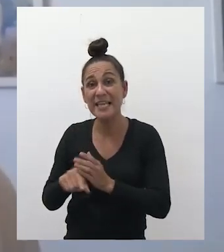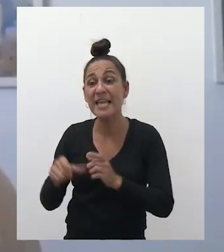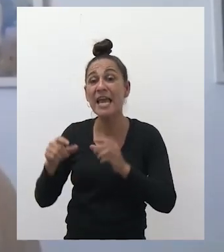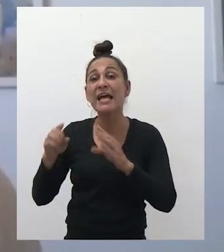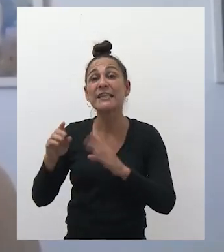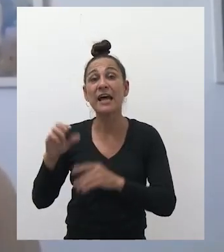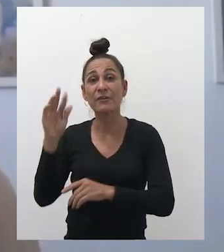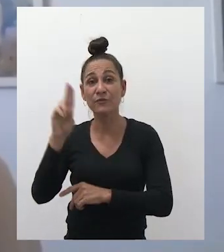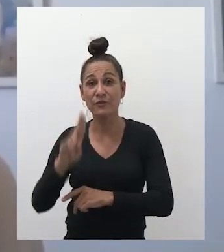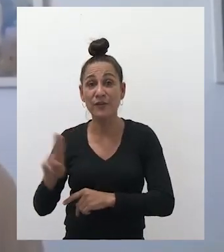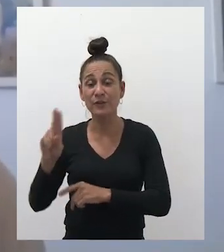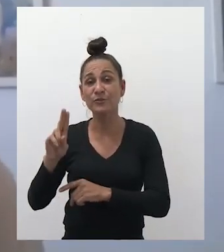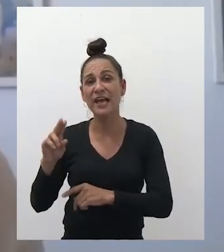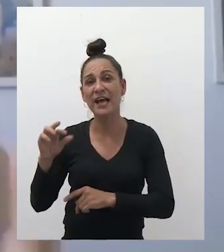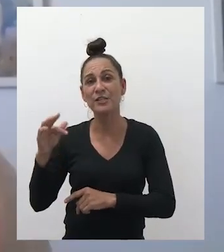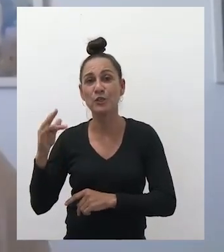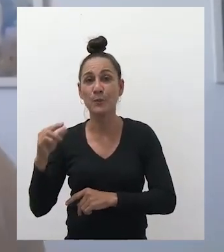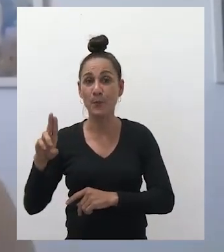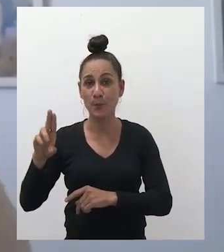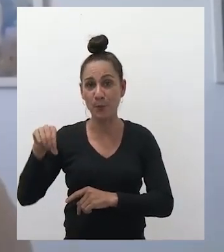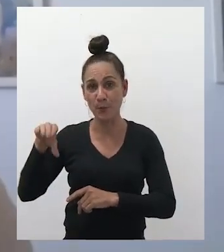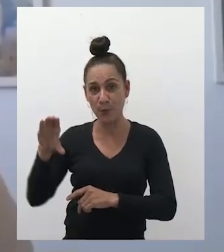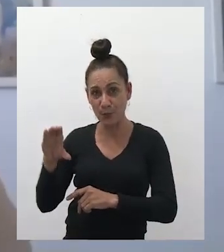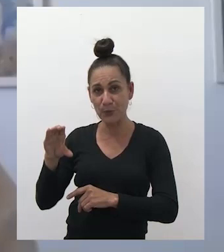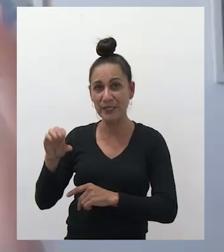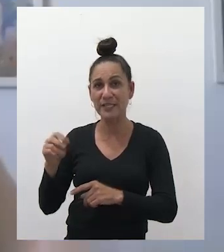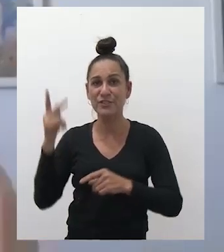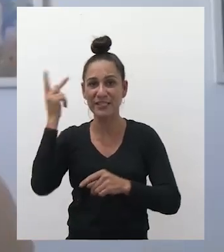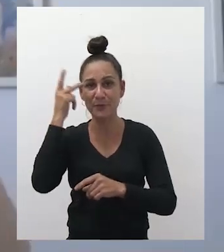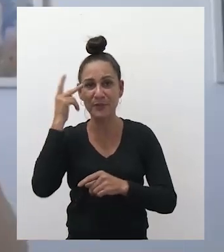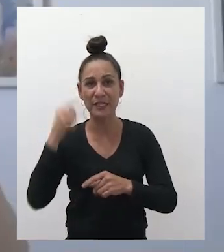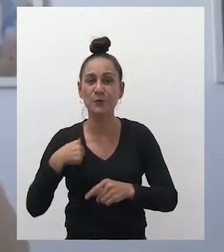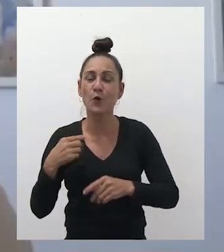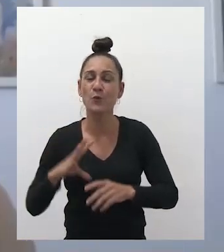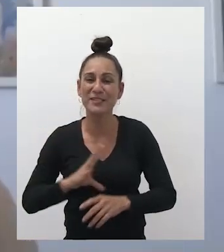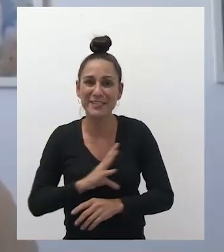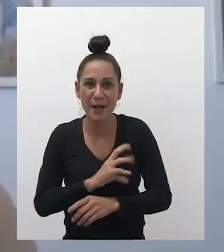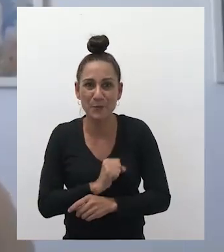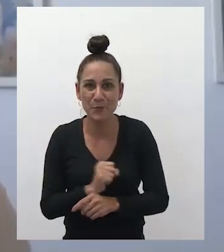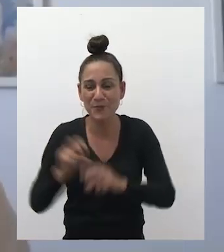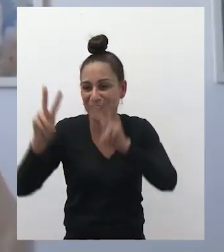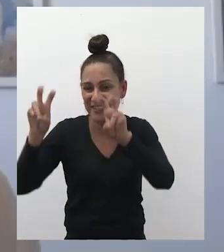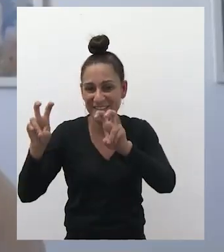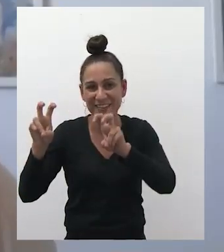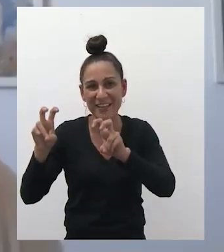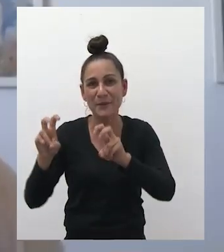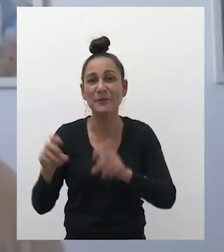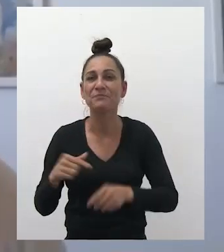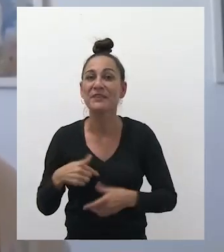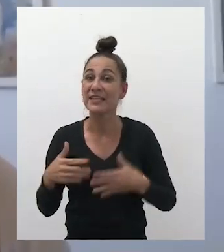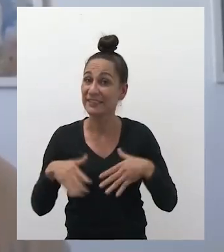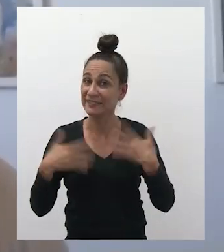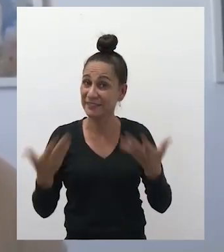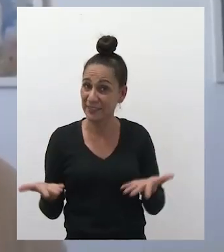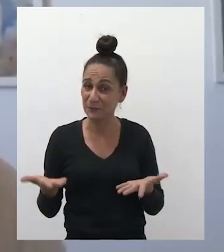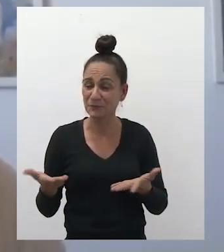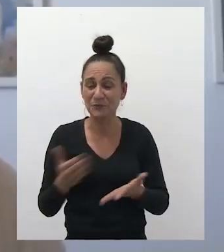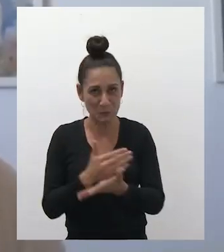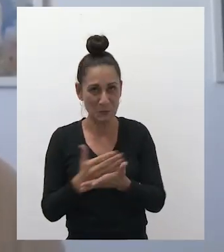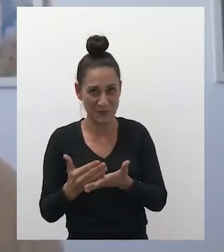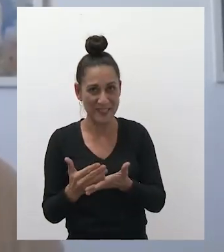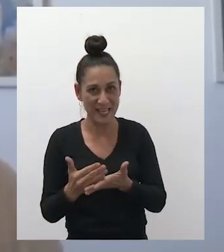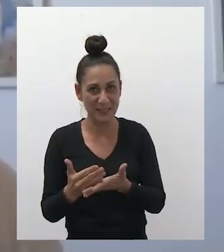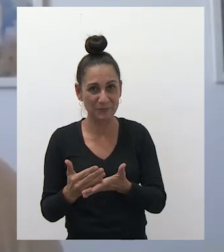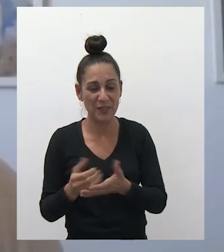eu espero conseguir nessa tarde contagiar vocês com esse amor que eu sinto por esse tema. Pessoal, então vamos começar? Eu